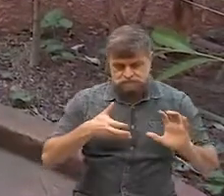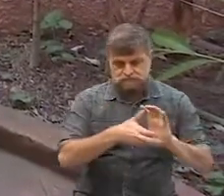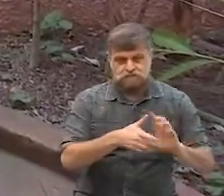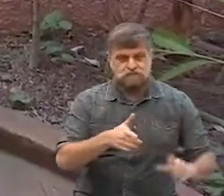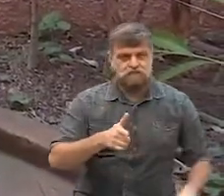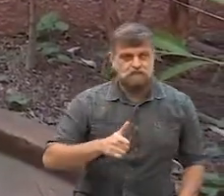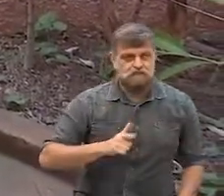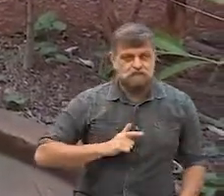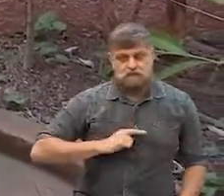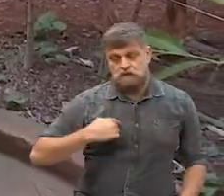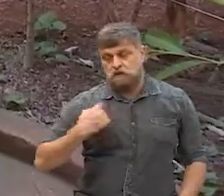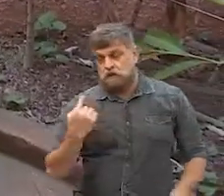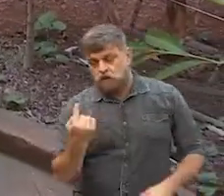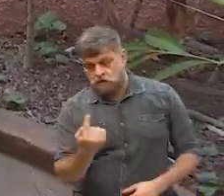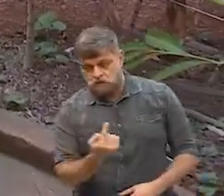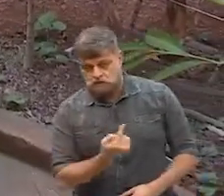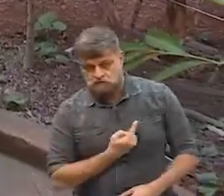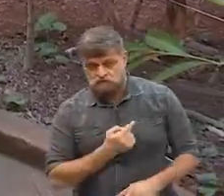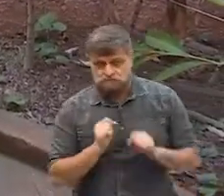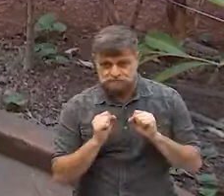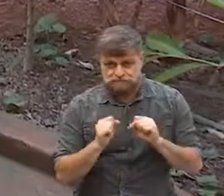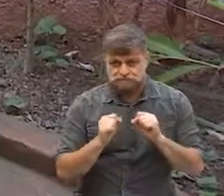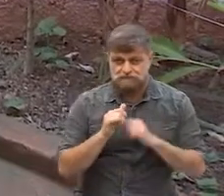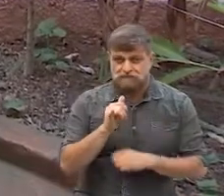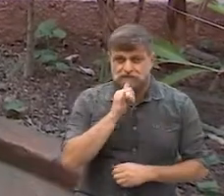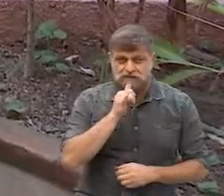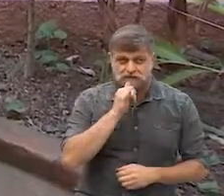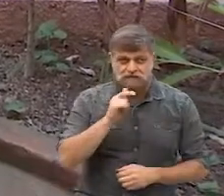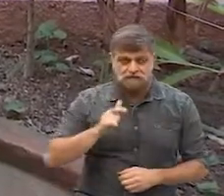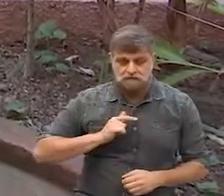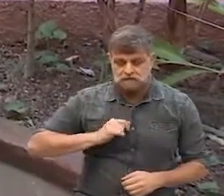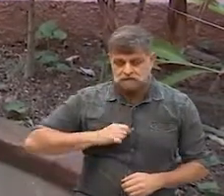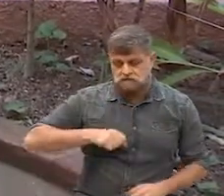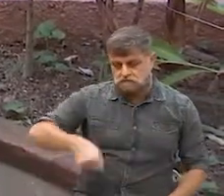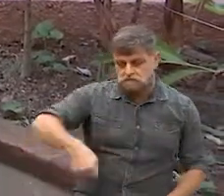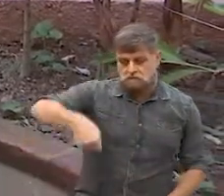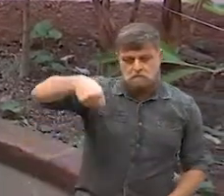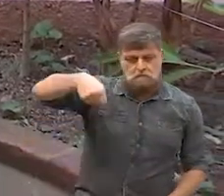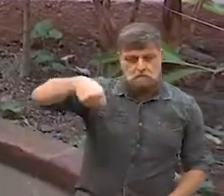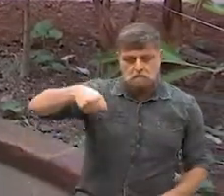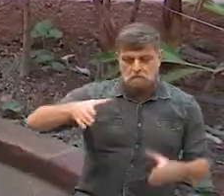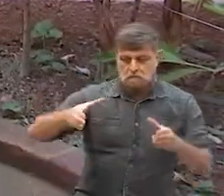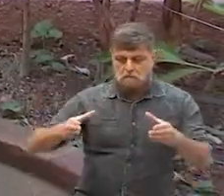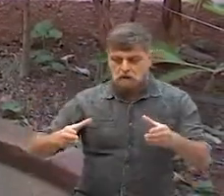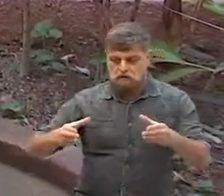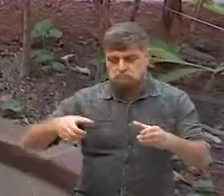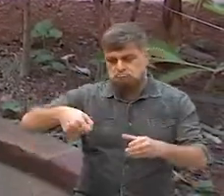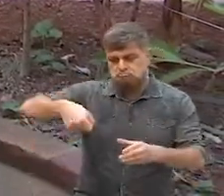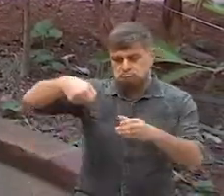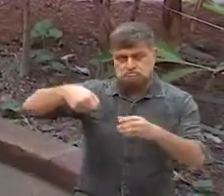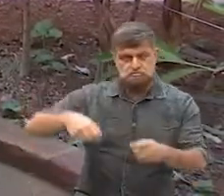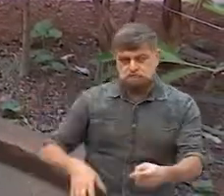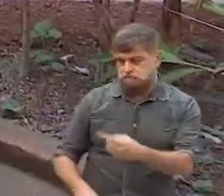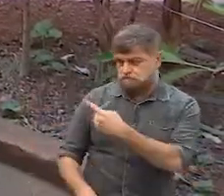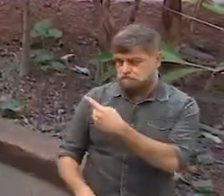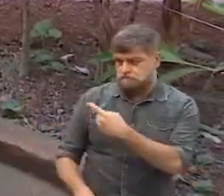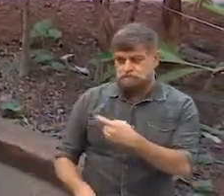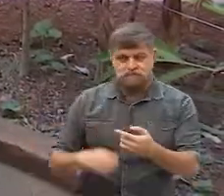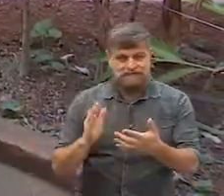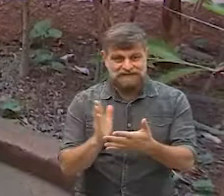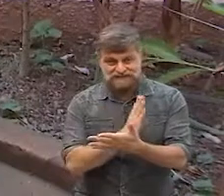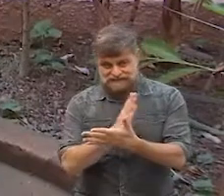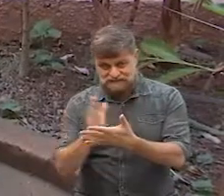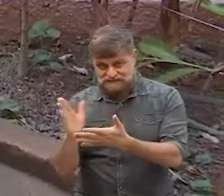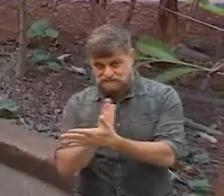lugar. Nós podemos pegar baldes em casa, o que você tiver, né, para você fazer a sua